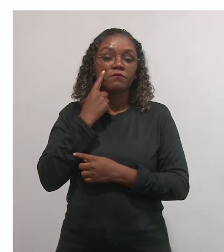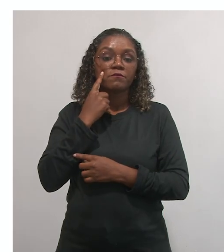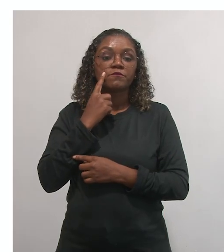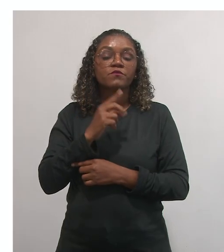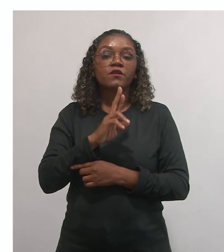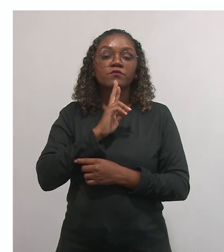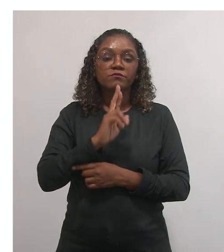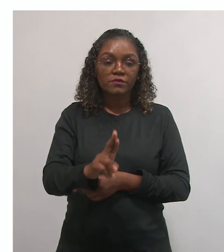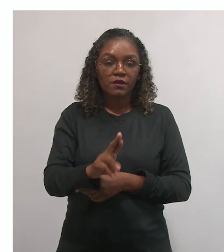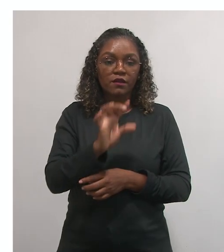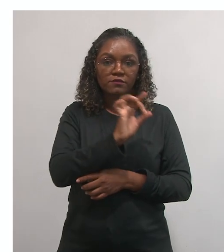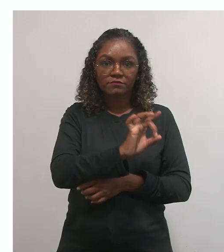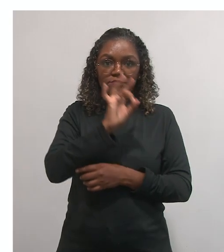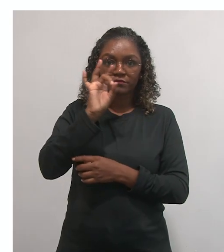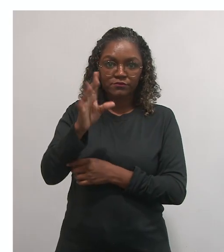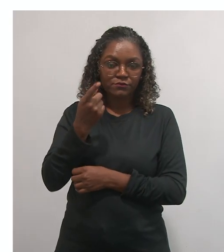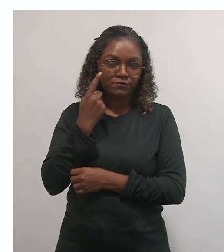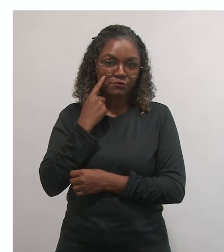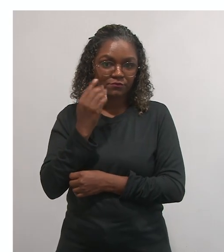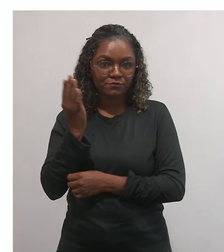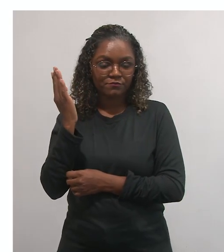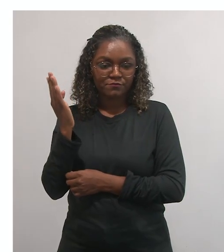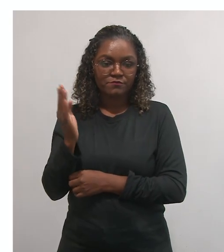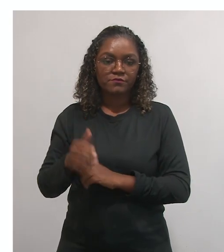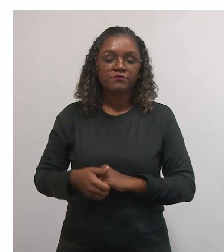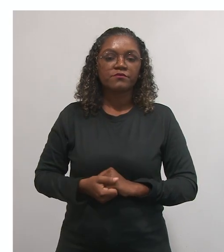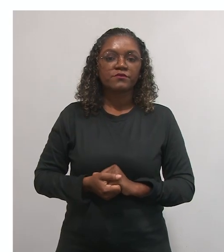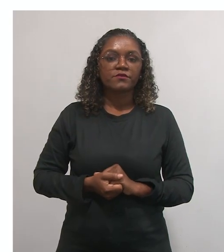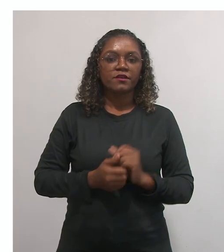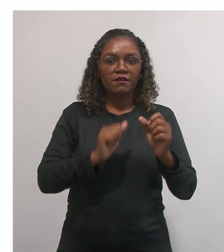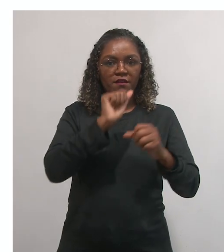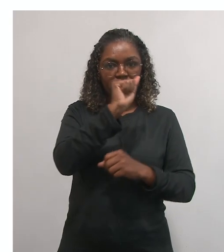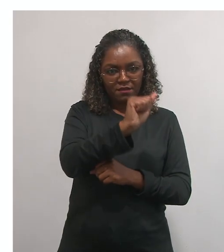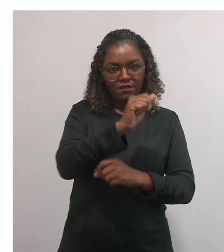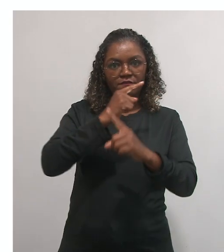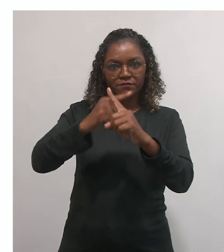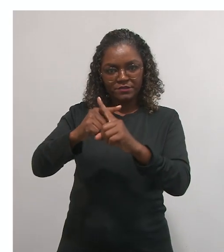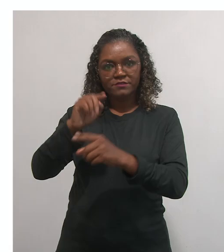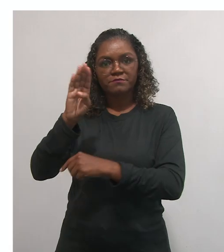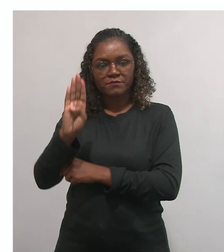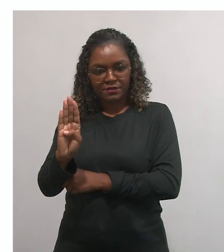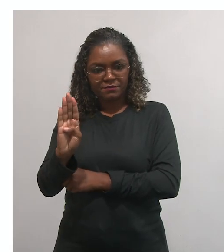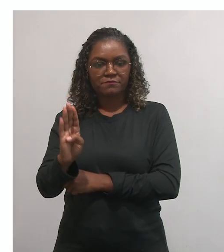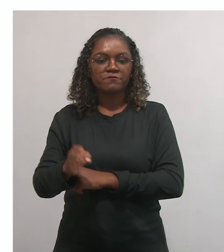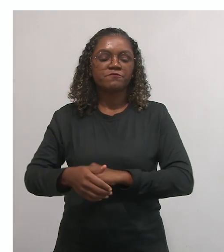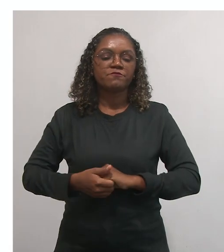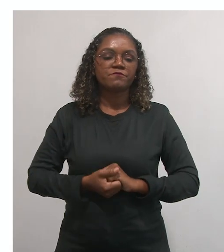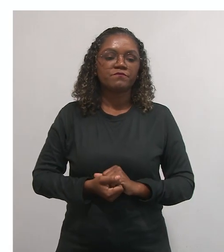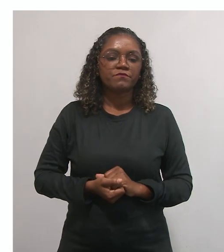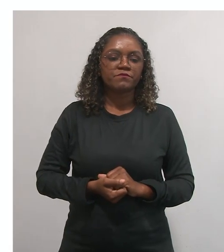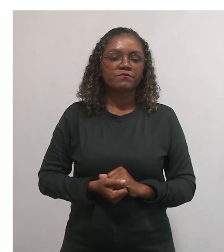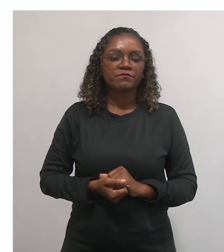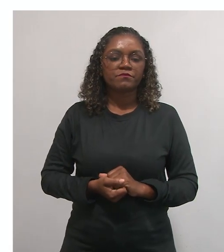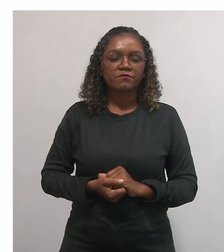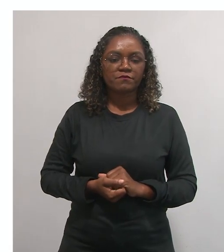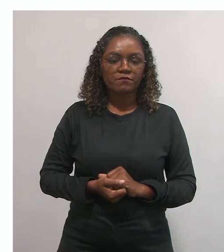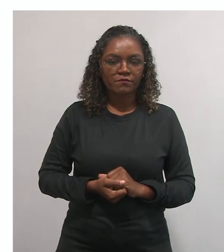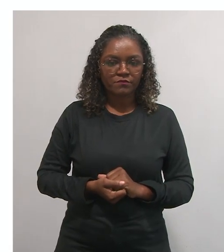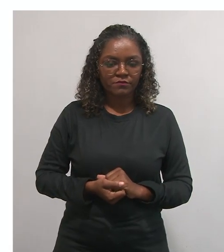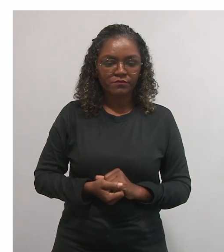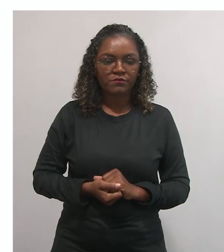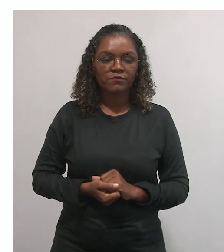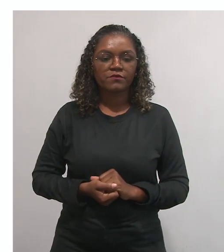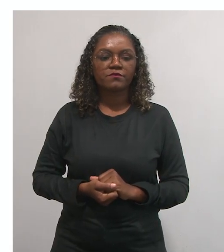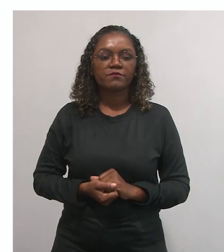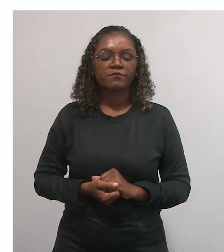pegar aquele resultado ó lembra lá da multiplicação da margem vezes